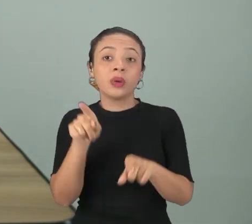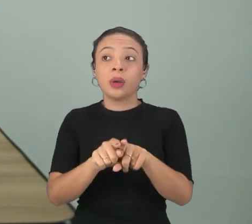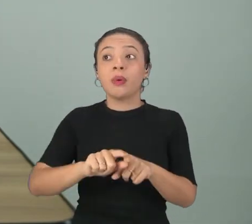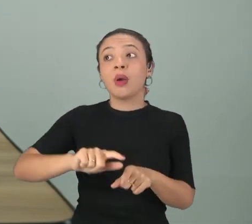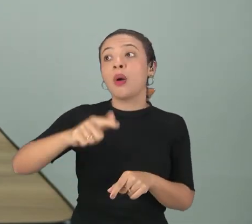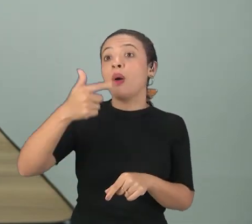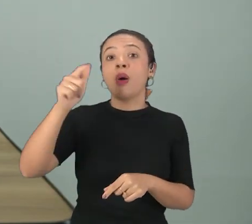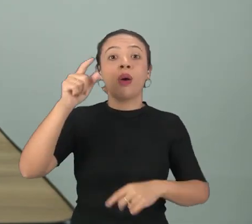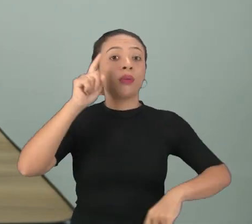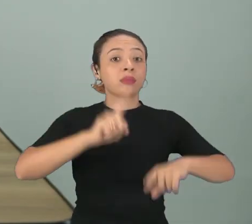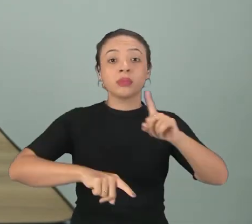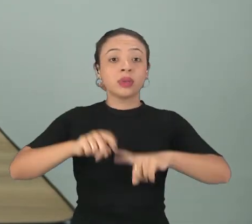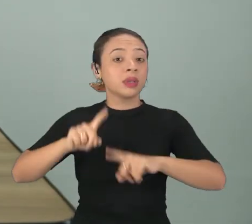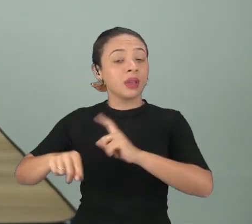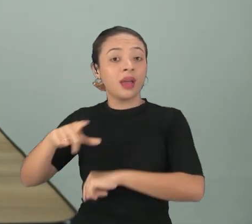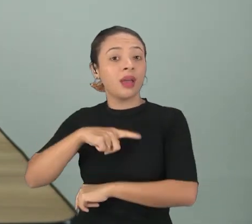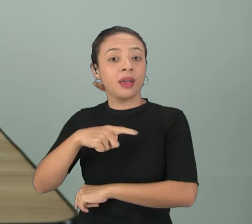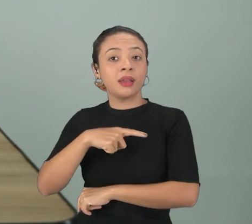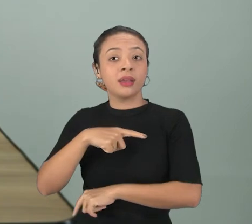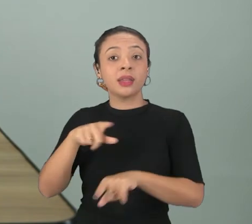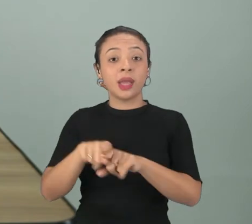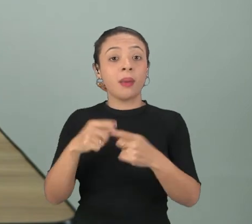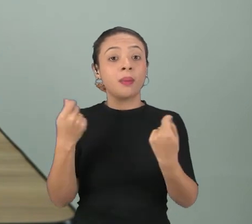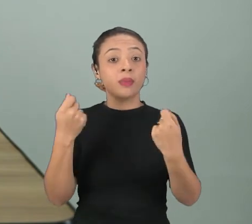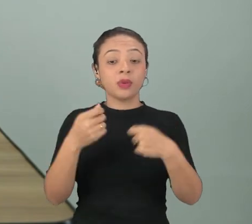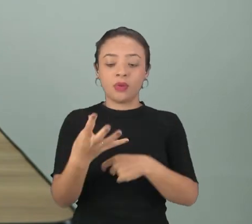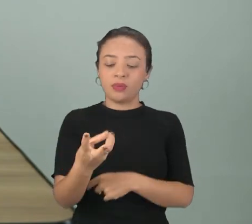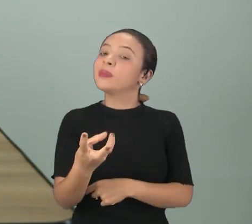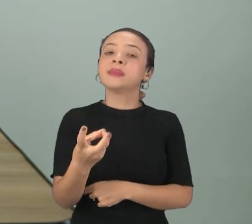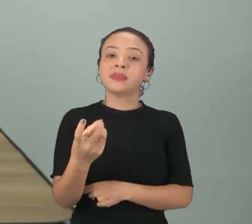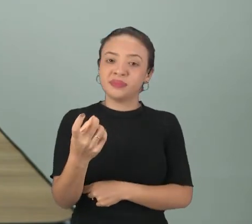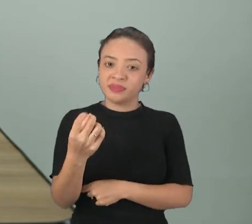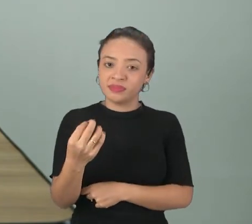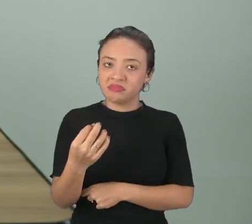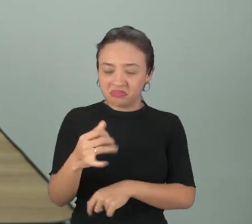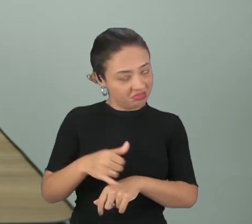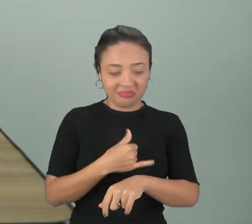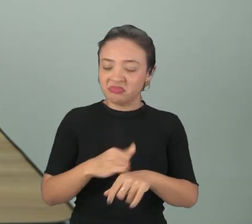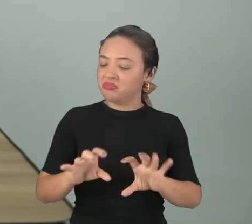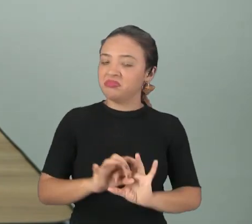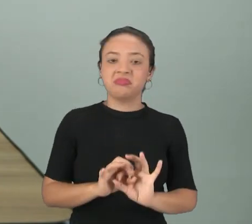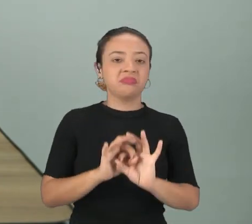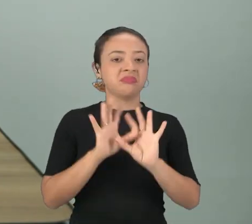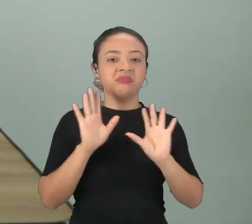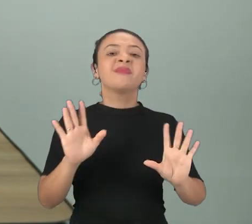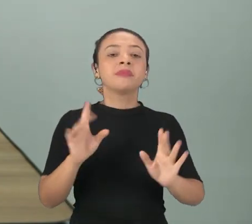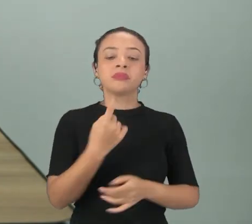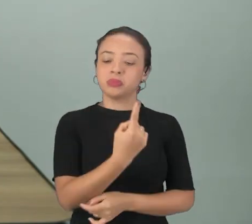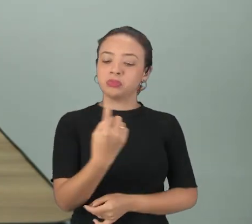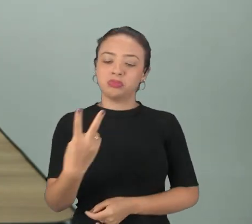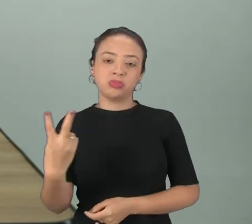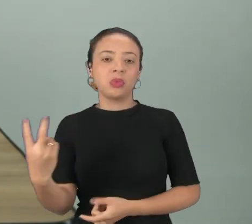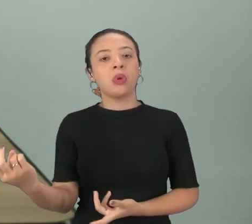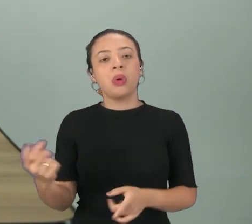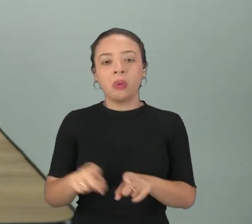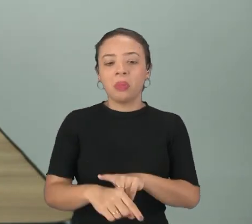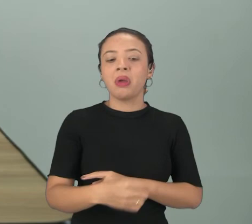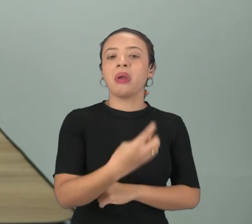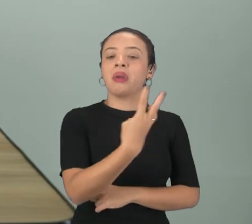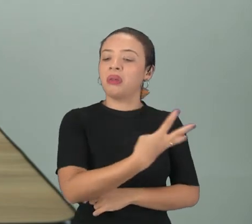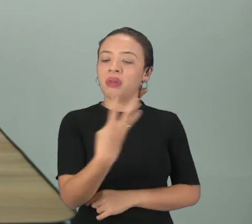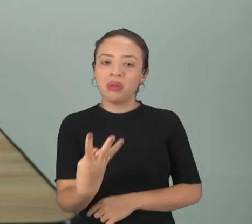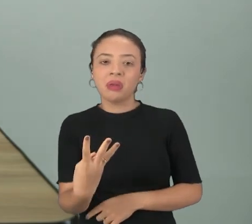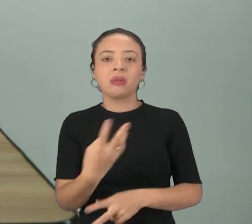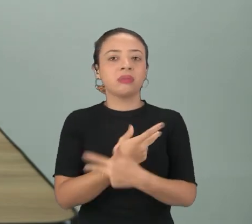pode usar os outros se você tenha e você pode fazer a contagem da forma que você achar melhor de 11 de 2 em 2